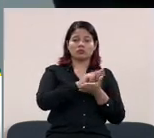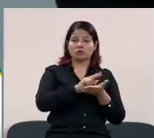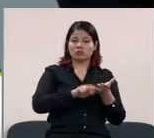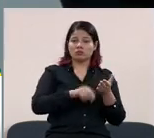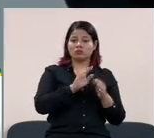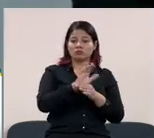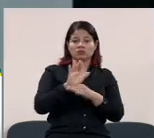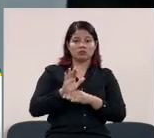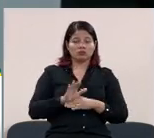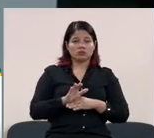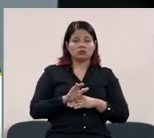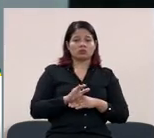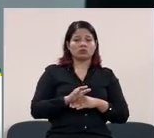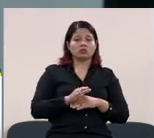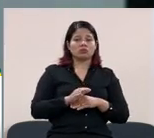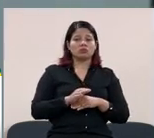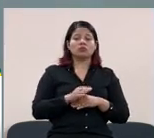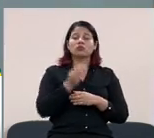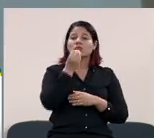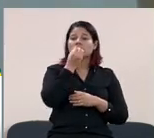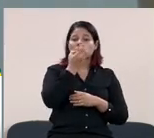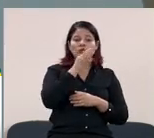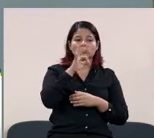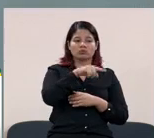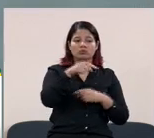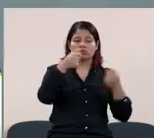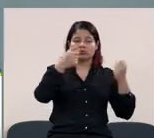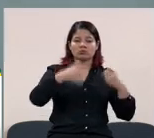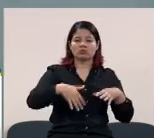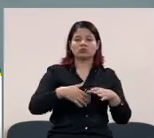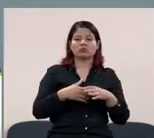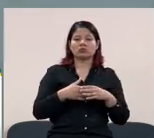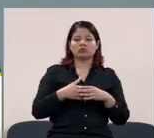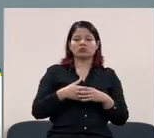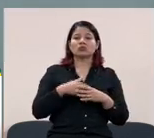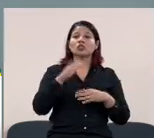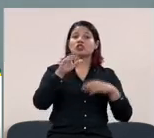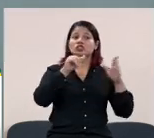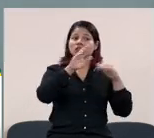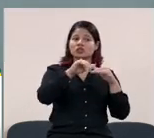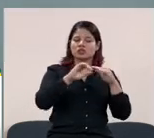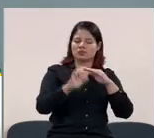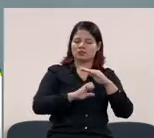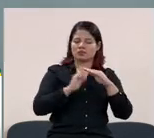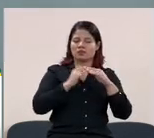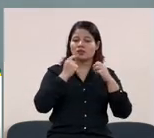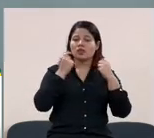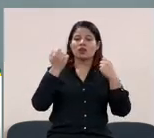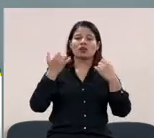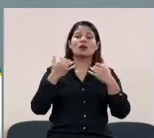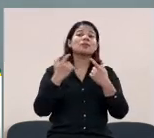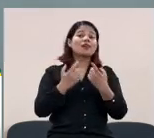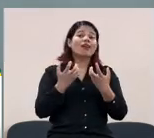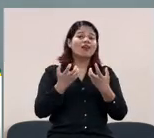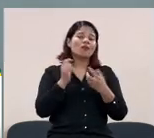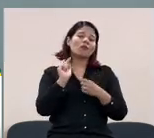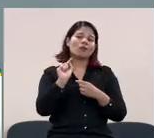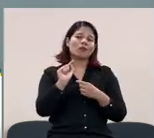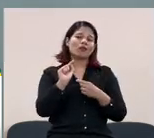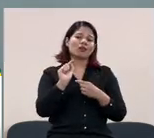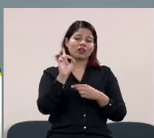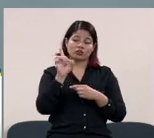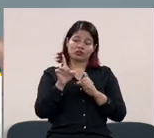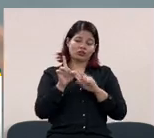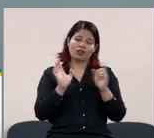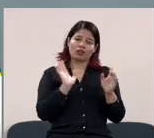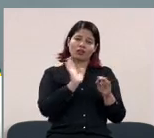que perfeita a sua colocação, deputado Furlan, trazer o empresário aqui, dizer da nossa boa intenção de garantir direitos